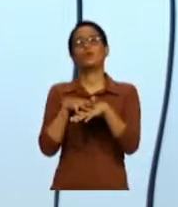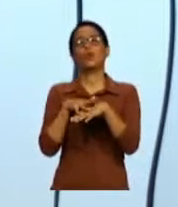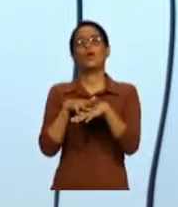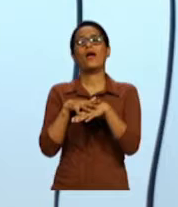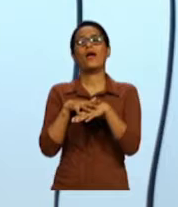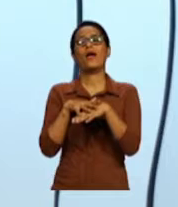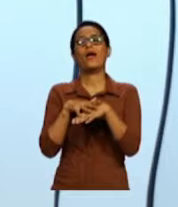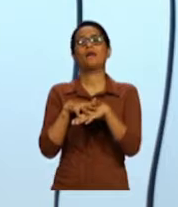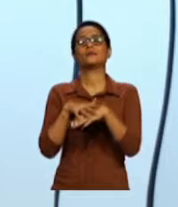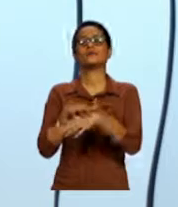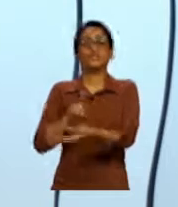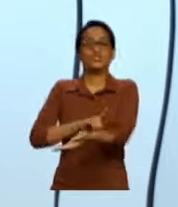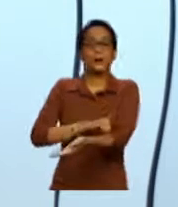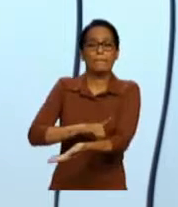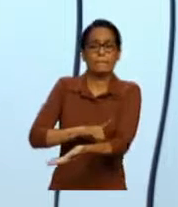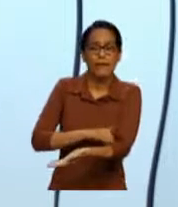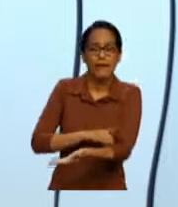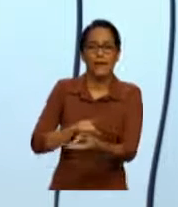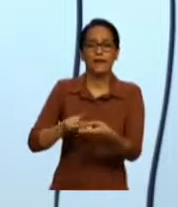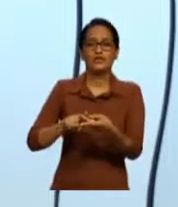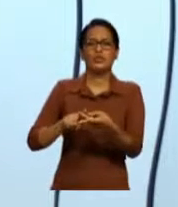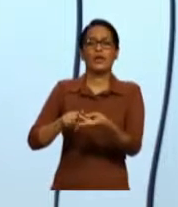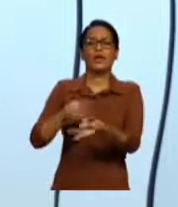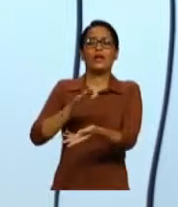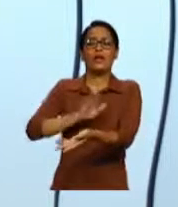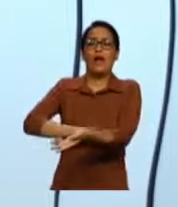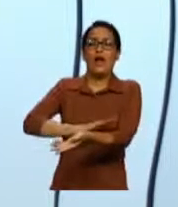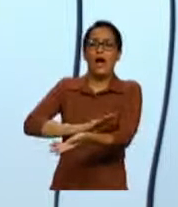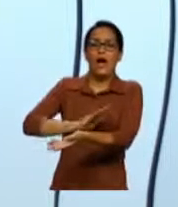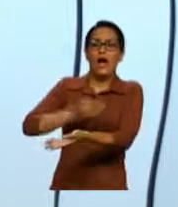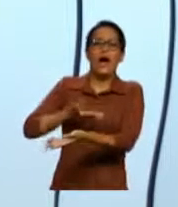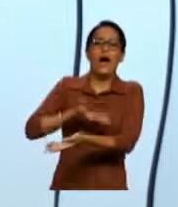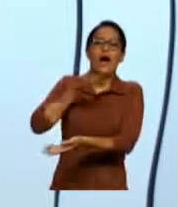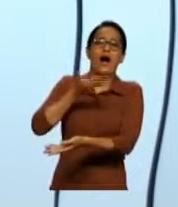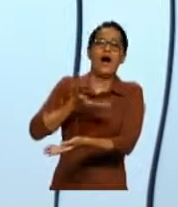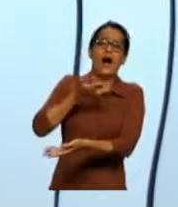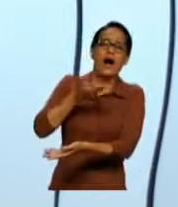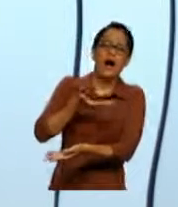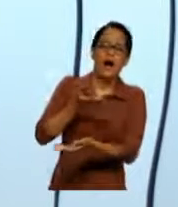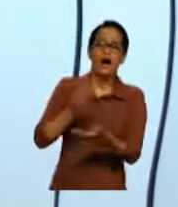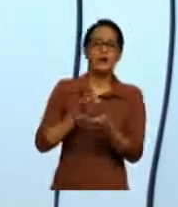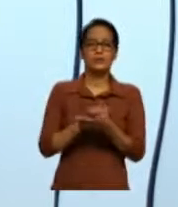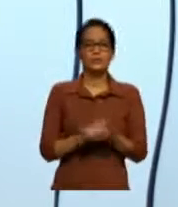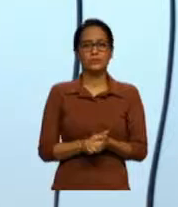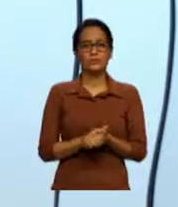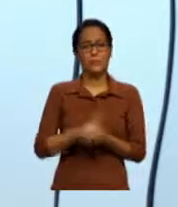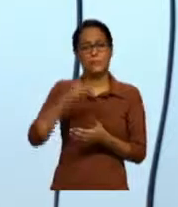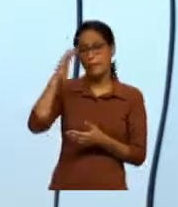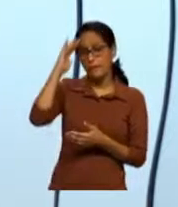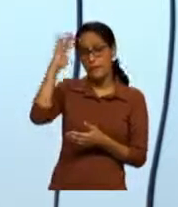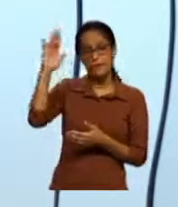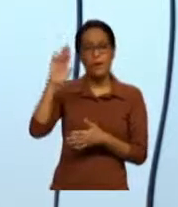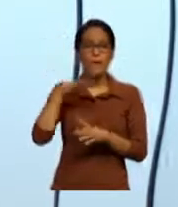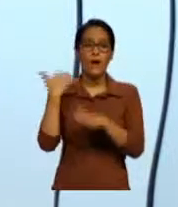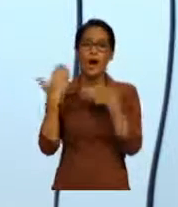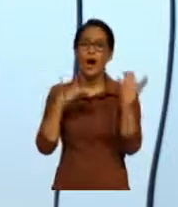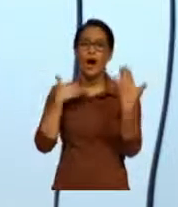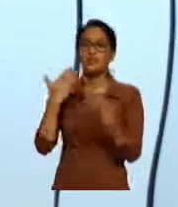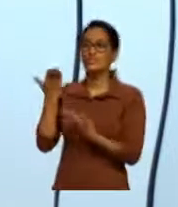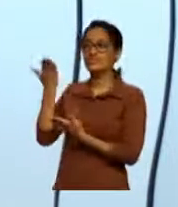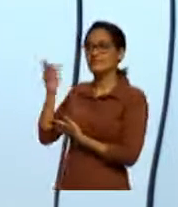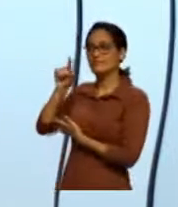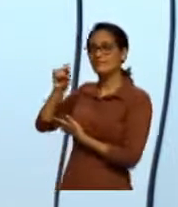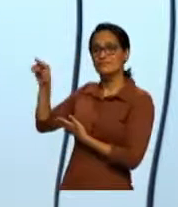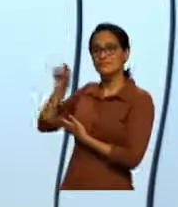gente, diabetes, colesterol alto e por aí vai. E que são o quê? Principais causas de mortes nos